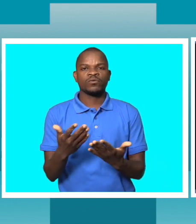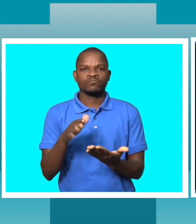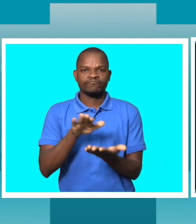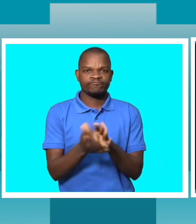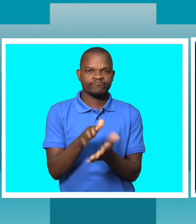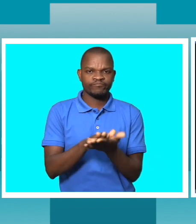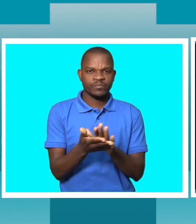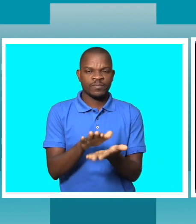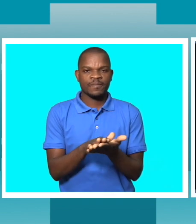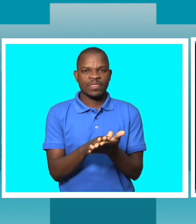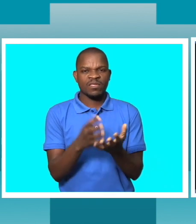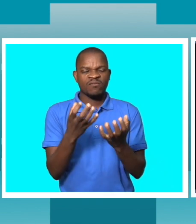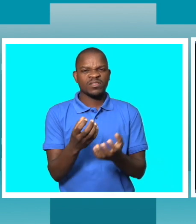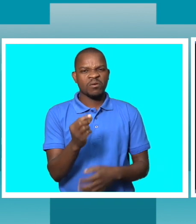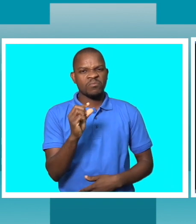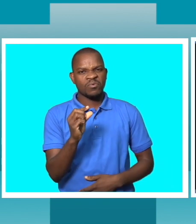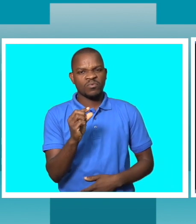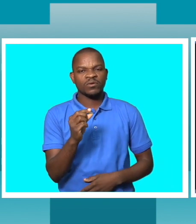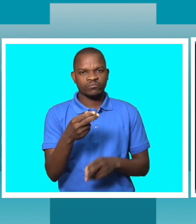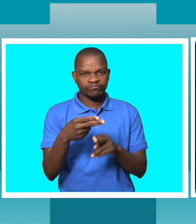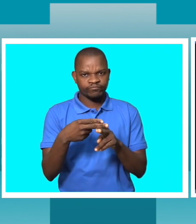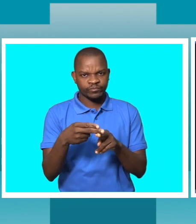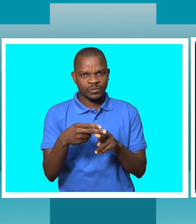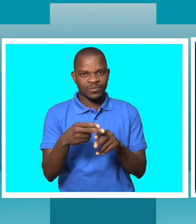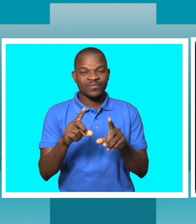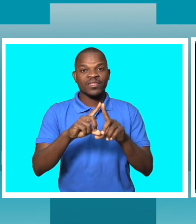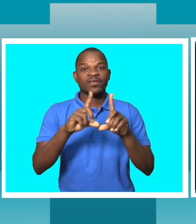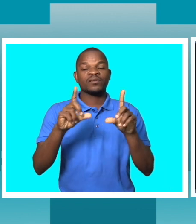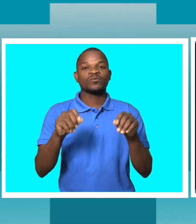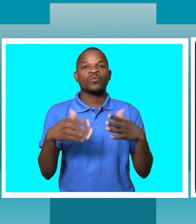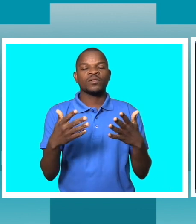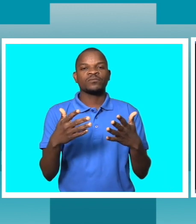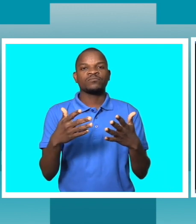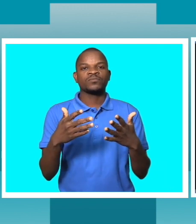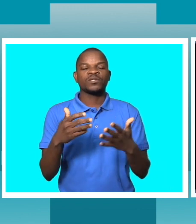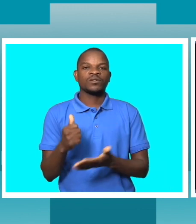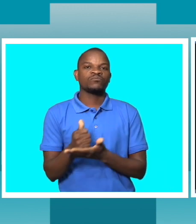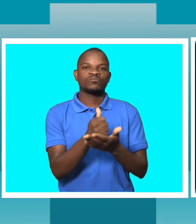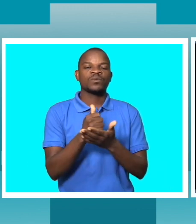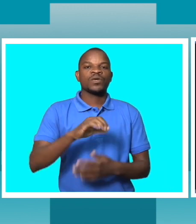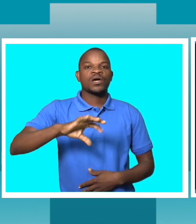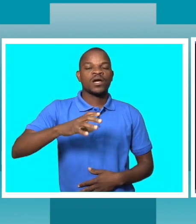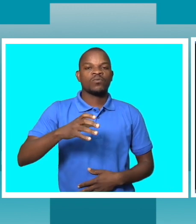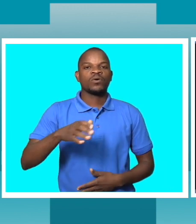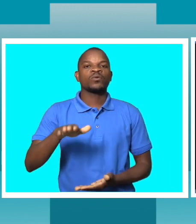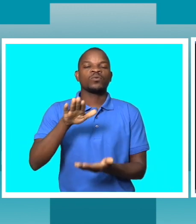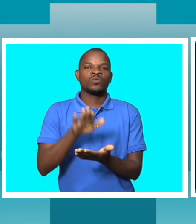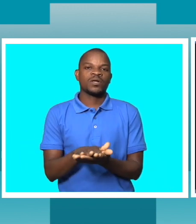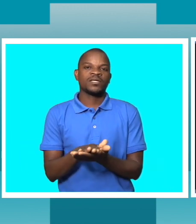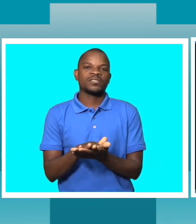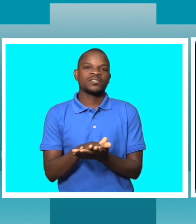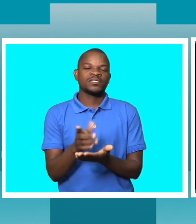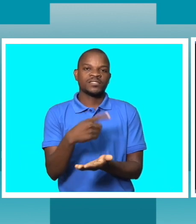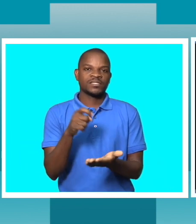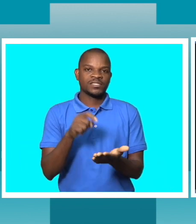Está em conclusão, está quase já na fase de ensaios, o sistema de abastecimento de água da cidade de